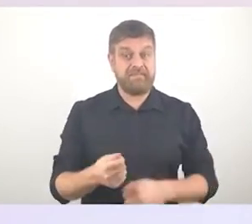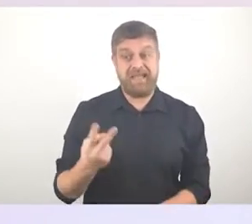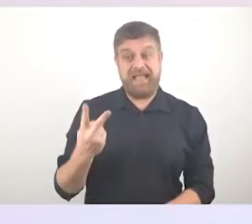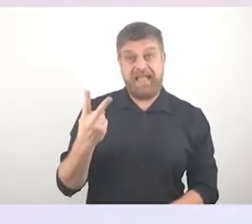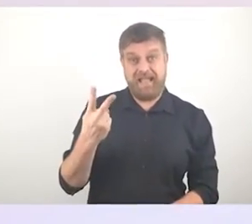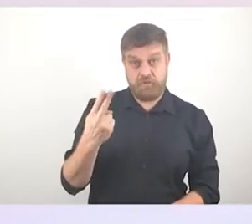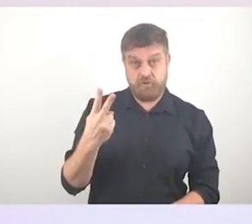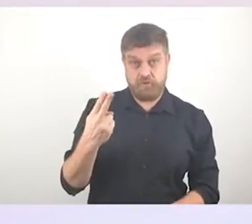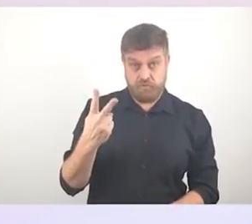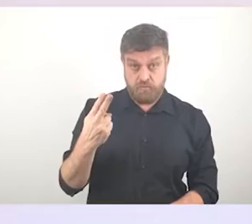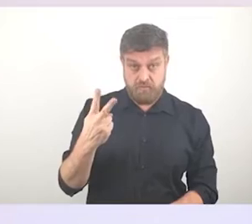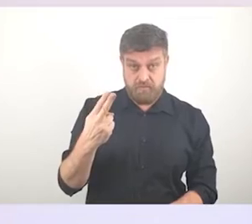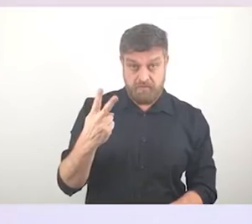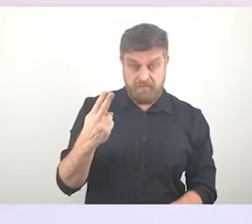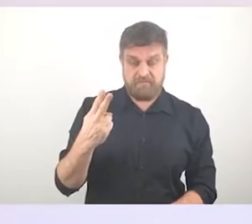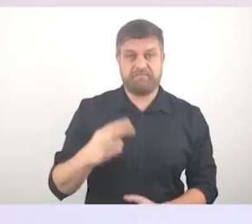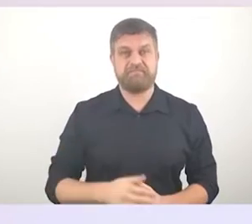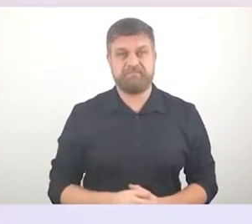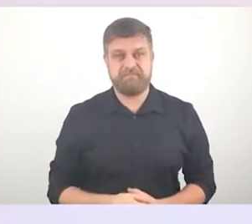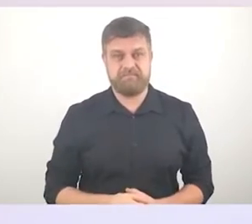uma tesoura com ponta